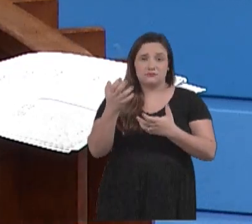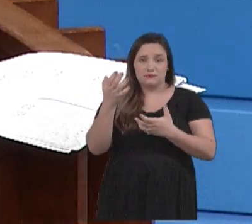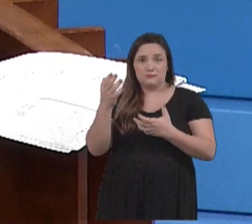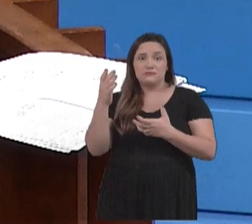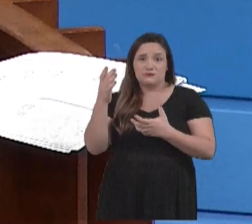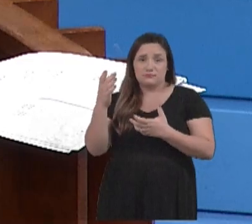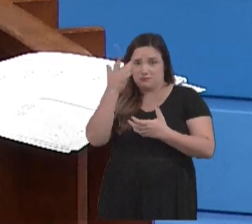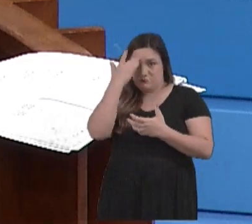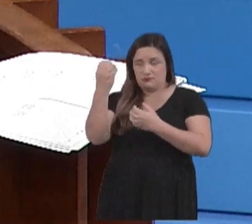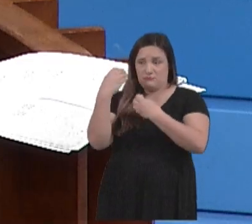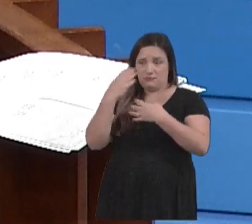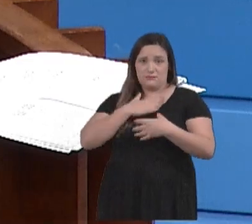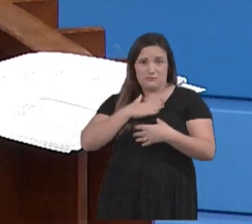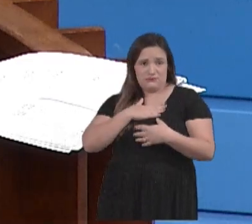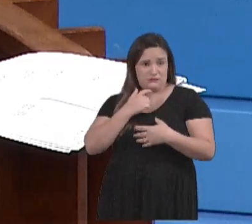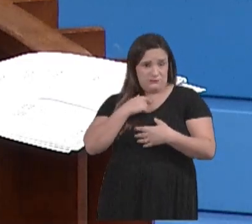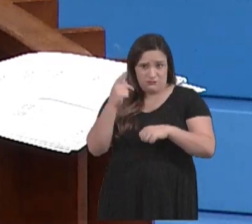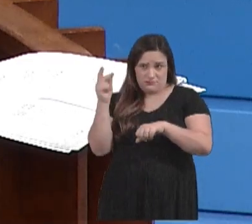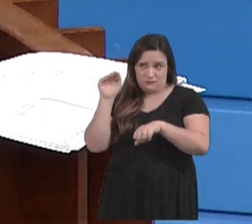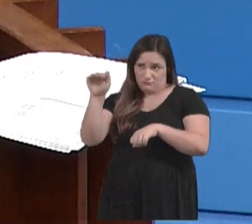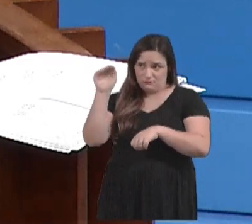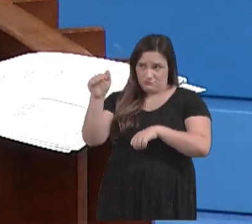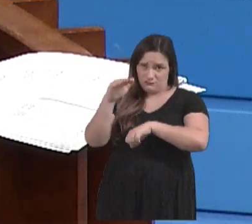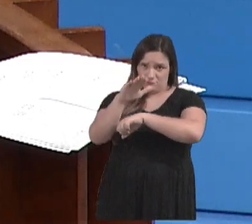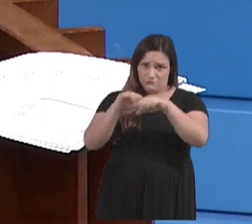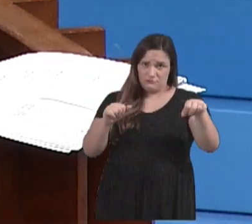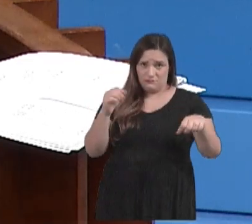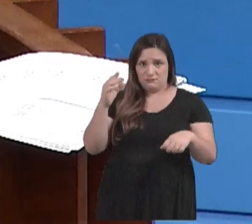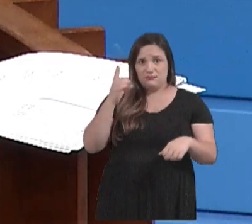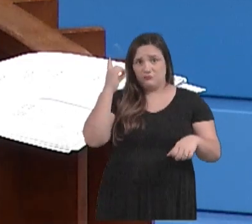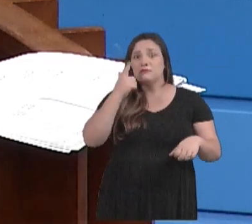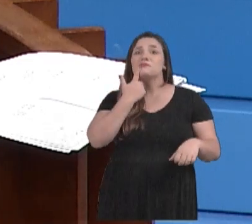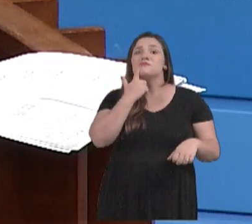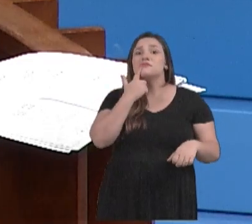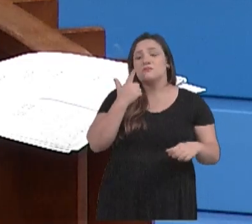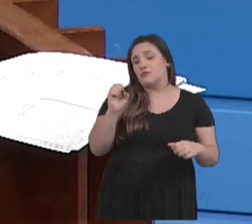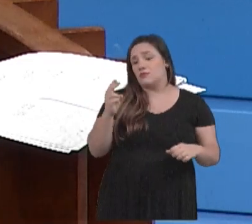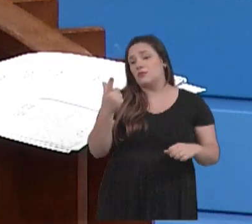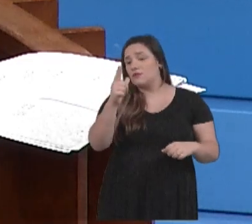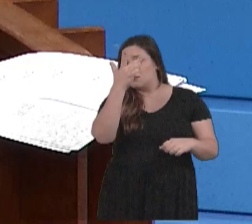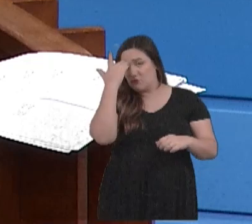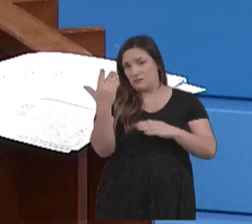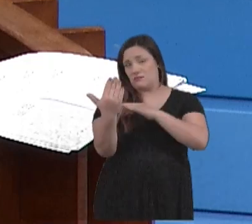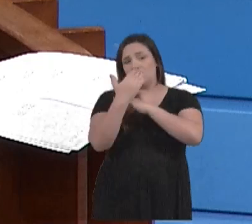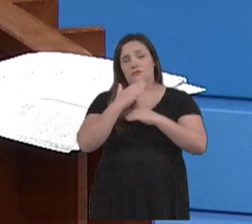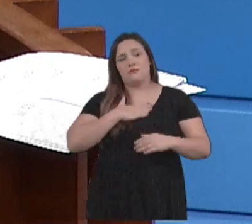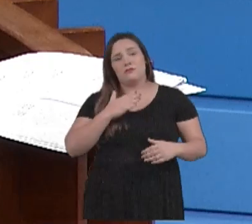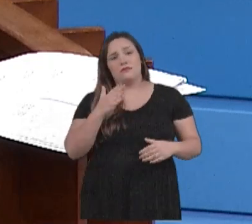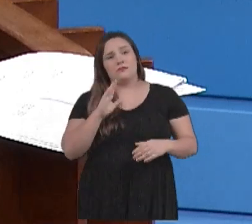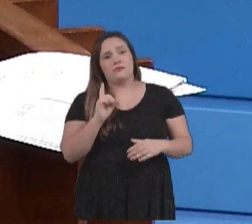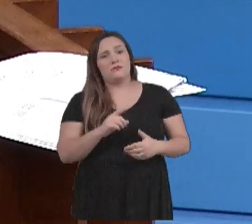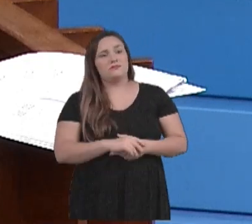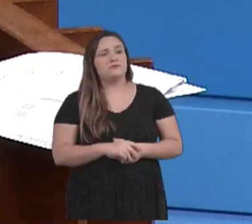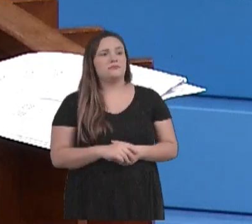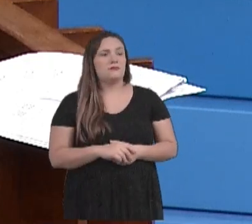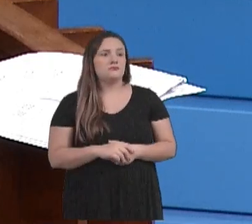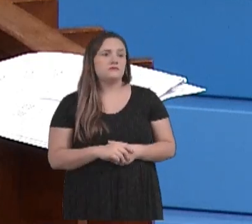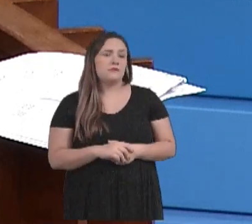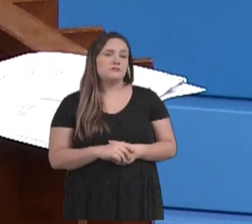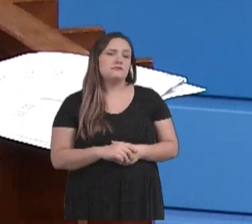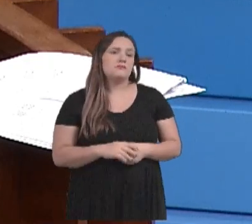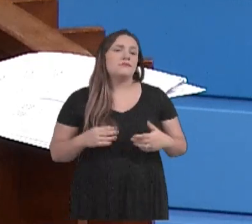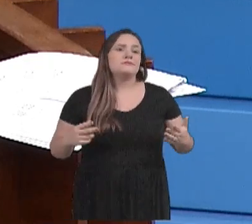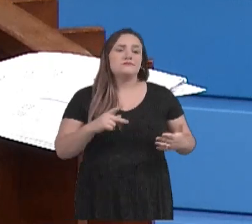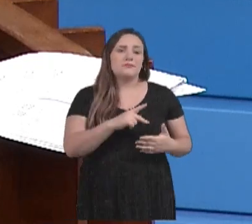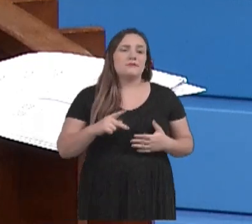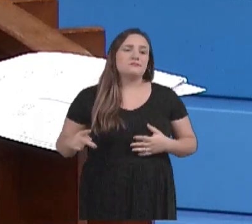ou de pessoas que possam agregar conhecimento a mim. Então, acho que... Pedir uma parte para Vossa Excelência. Pois não,